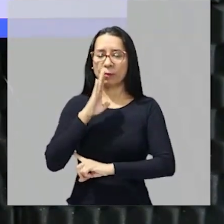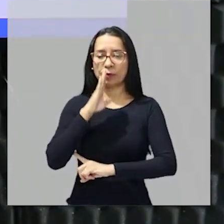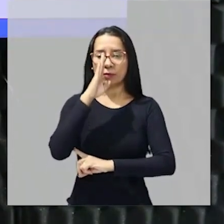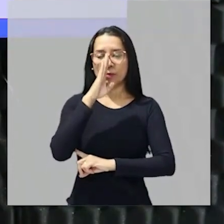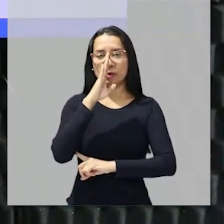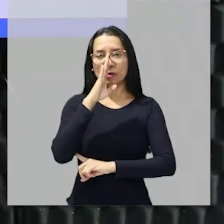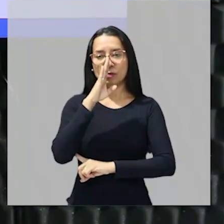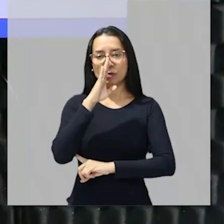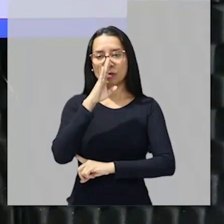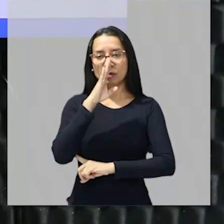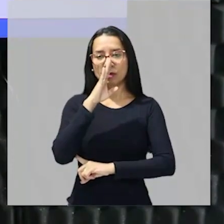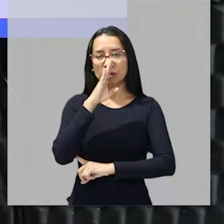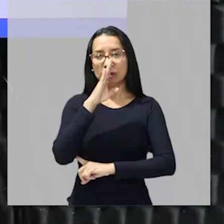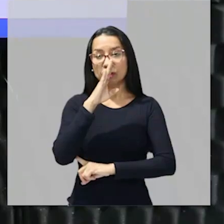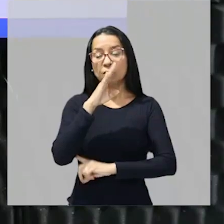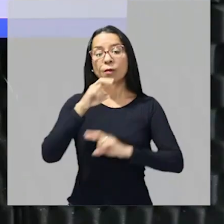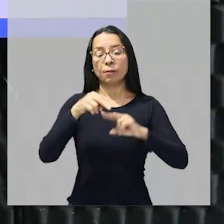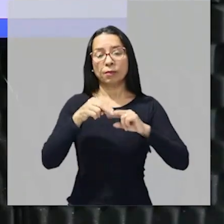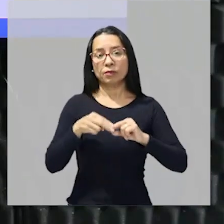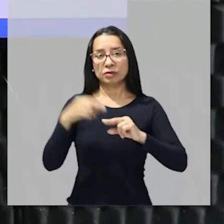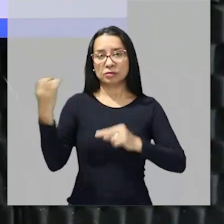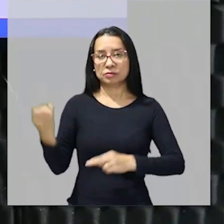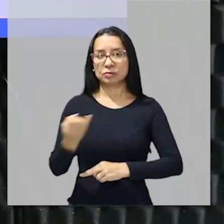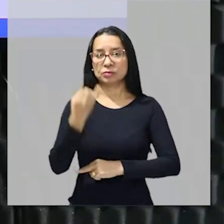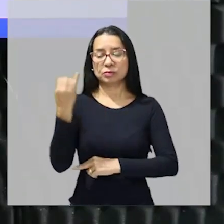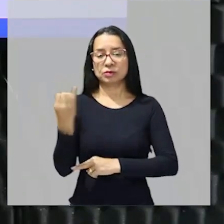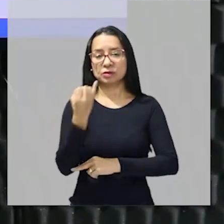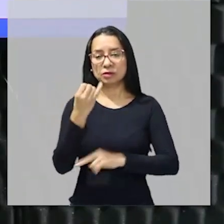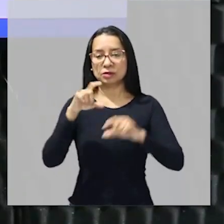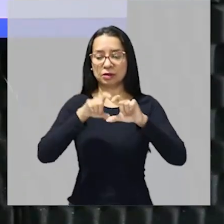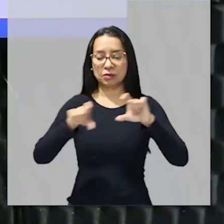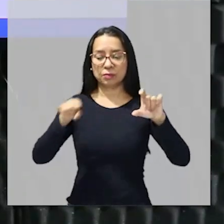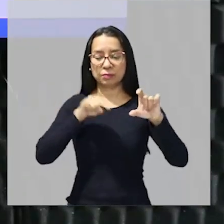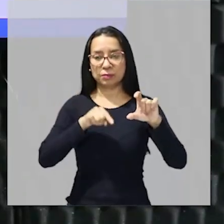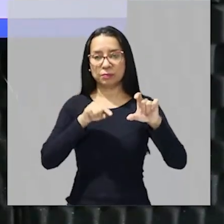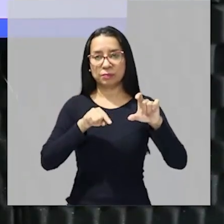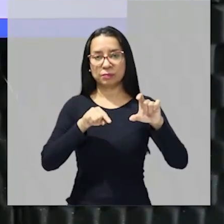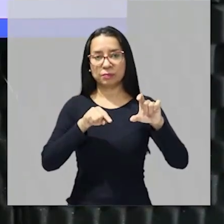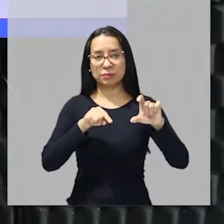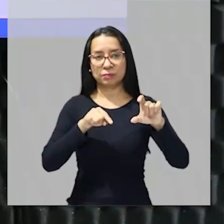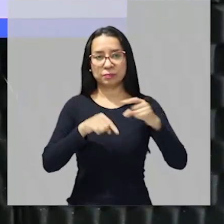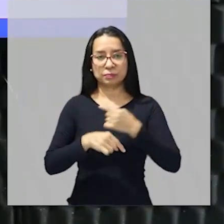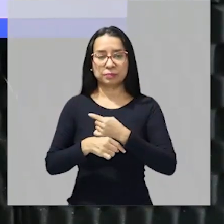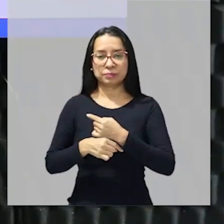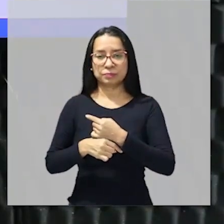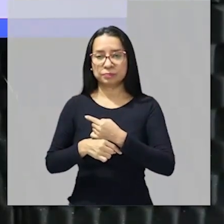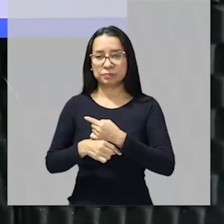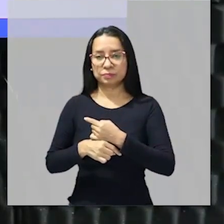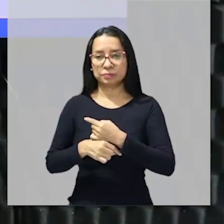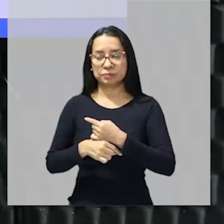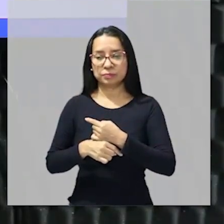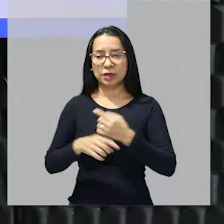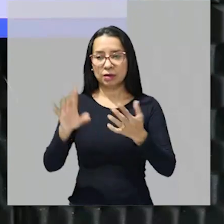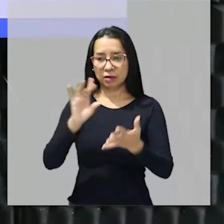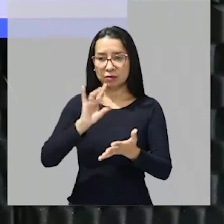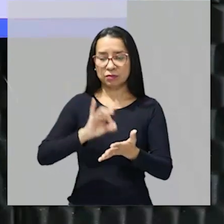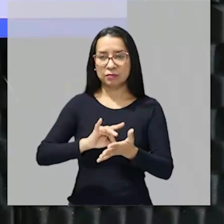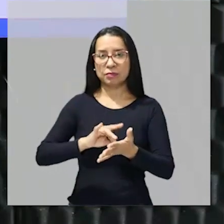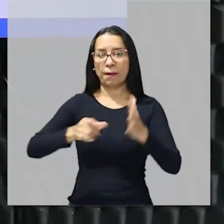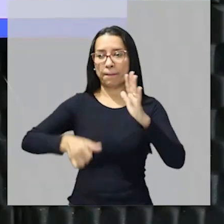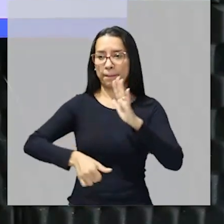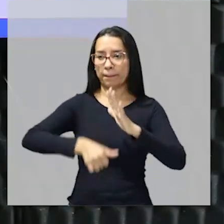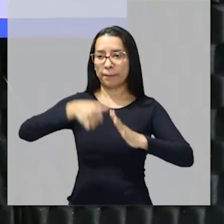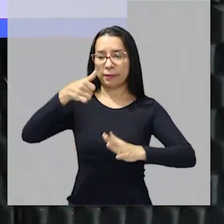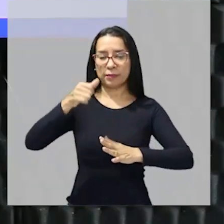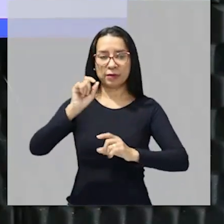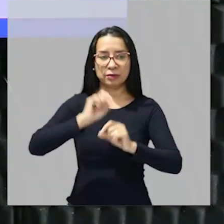grande relevância. Observe que o fragmento diz, ao afirmar pela primeira vez, em escala planetária,